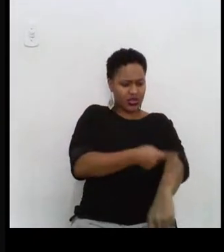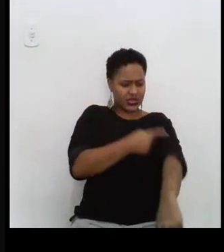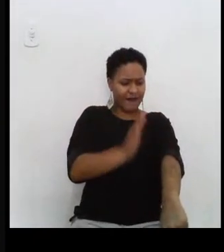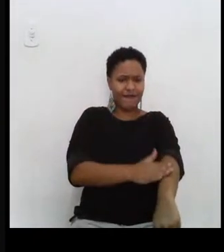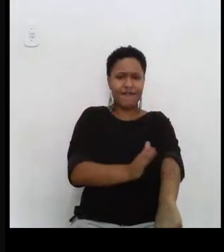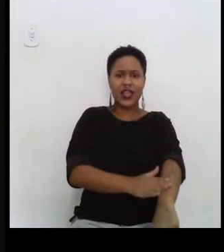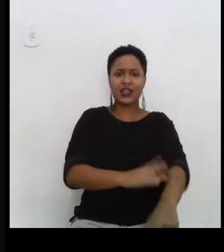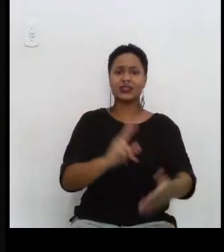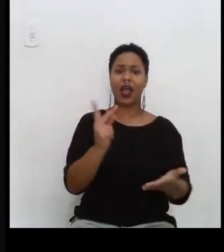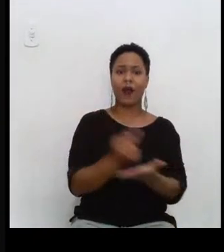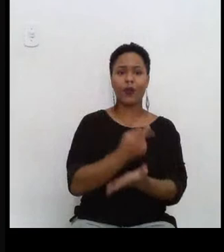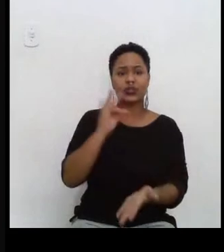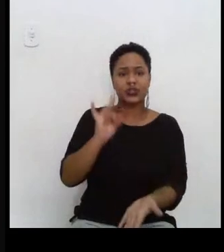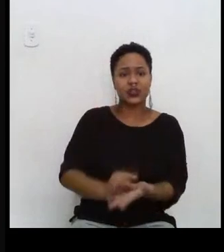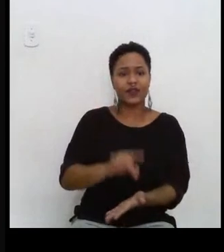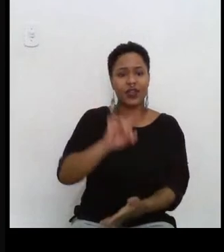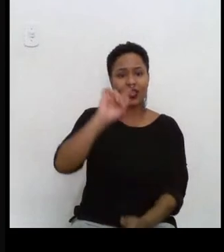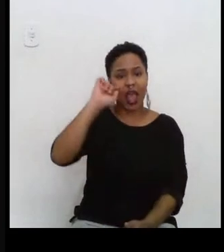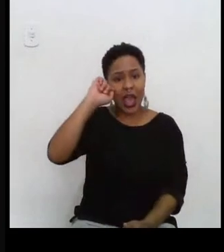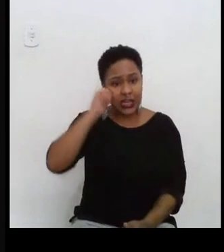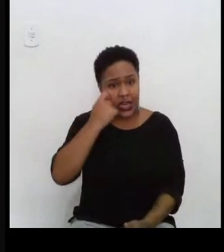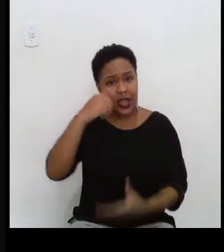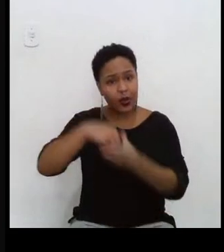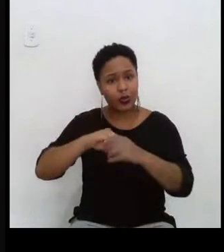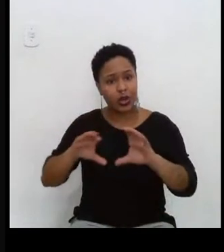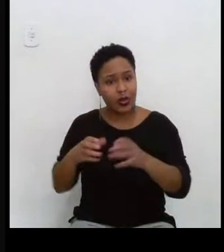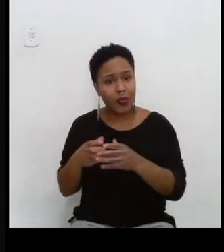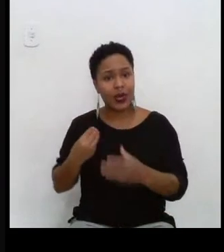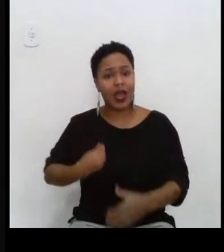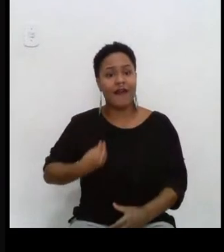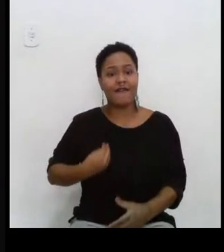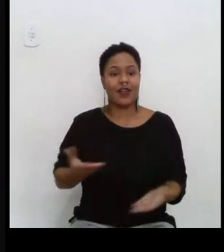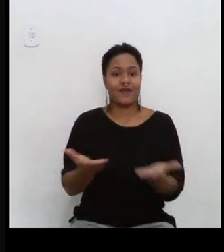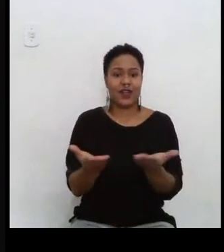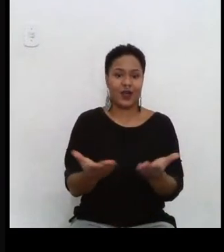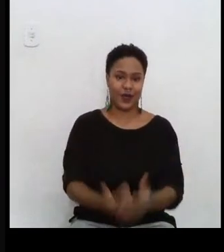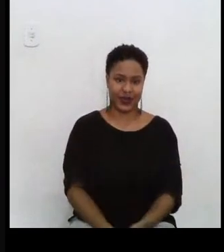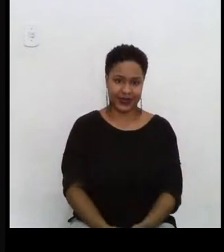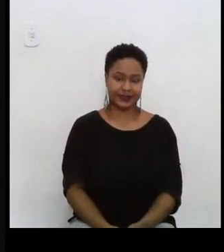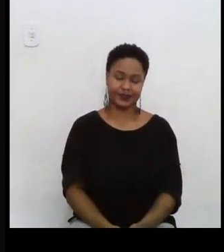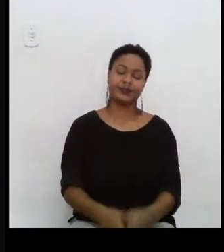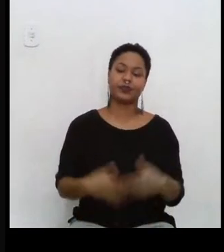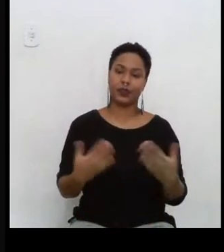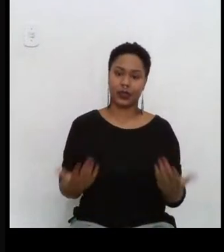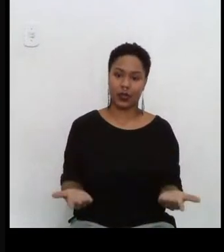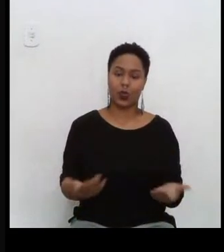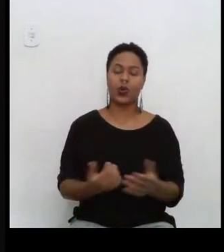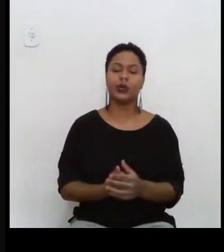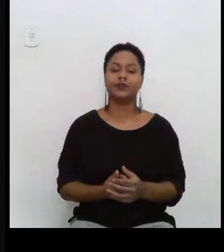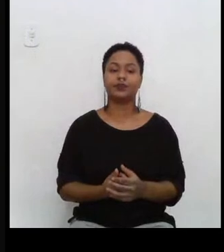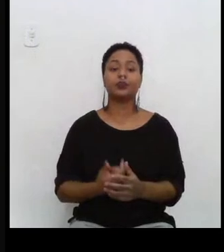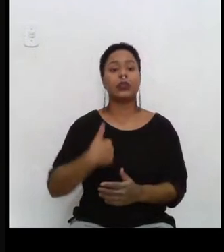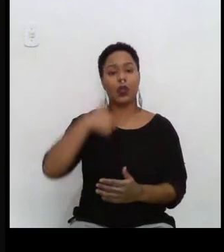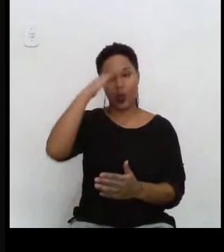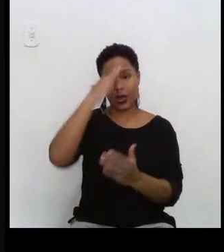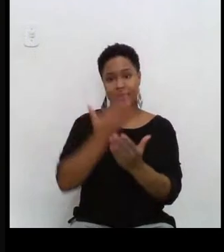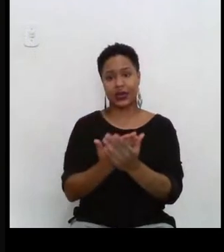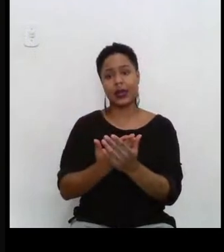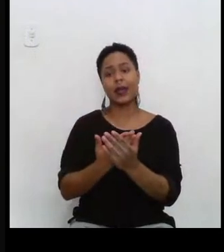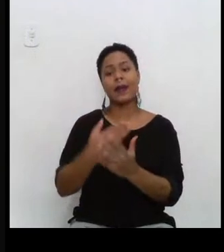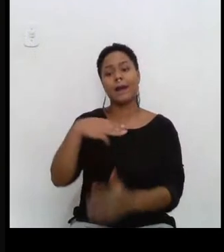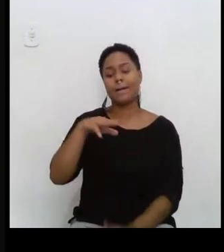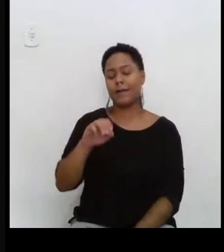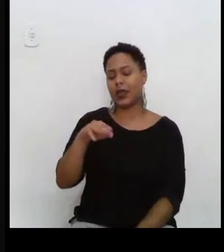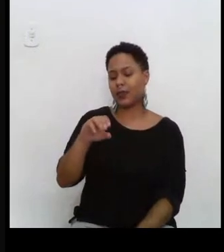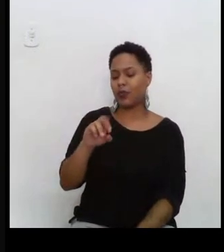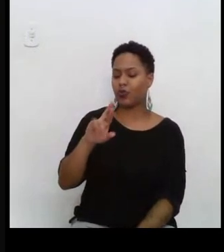permanente de membro da nossa colônia E deste modo não creio que Memorial Áurea uma pergunta